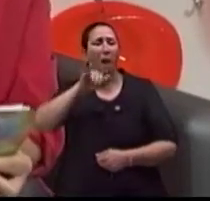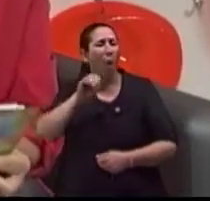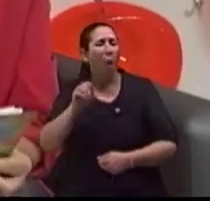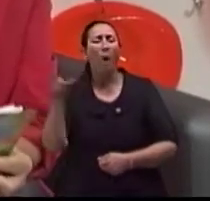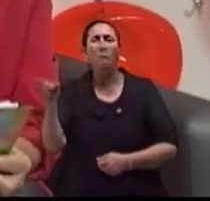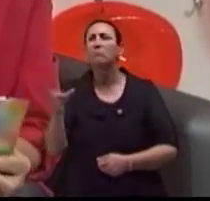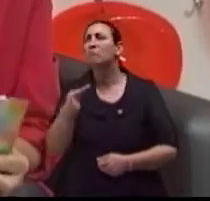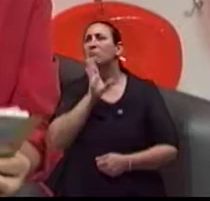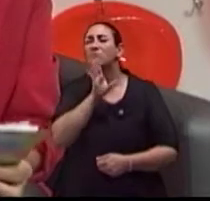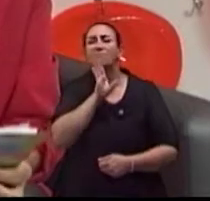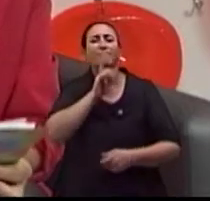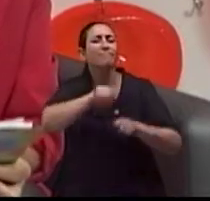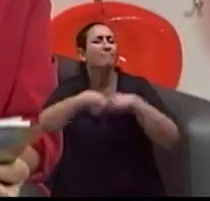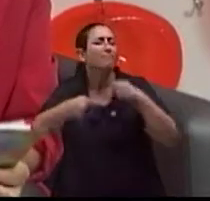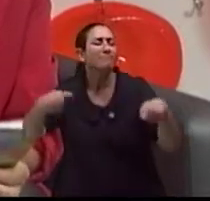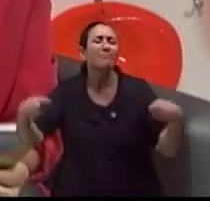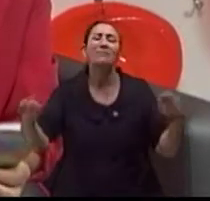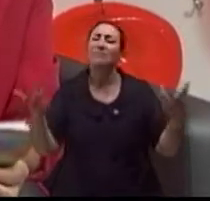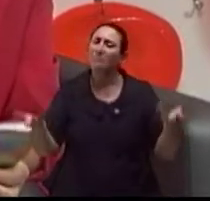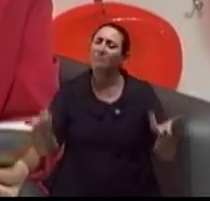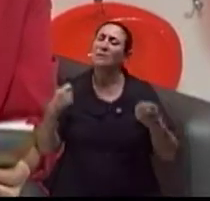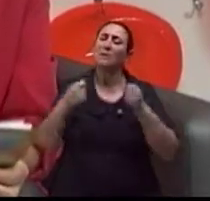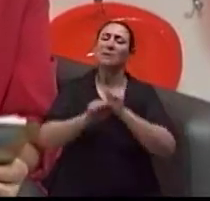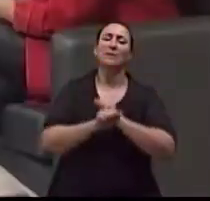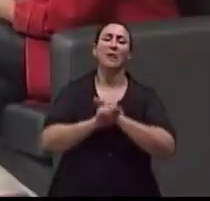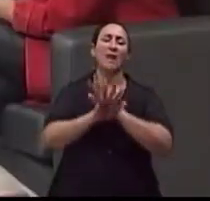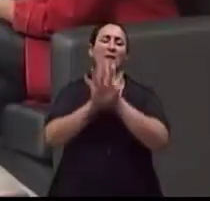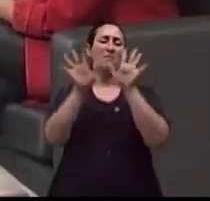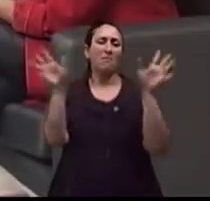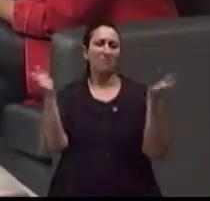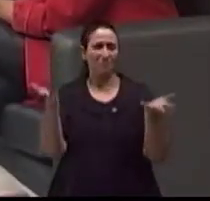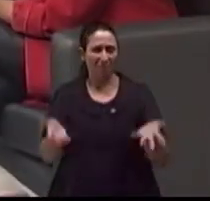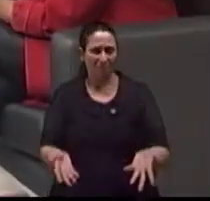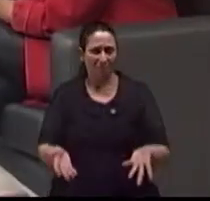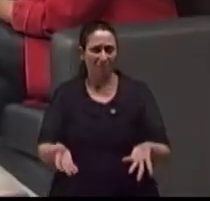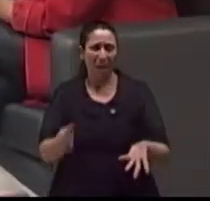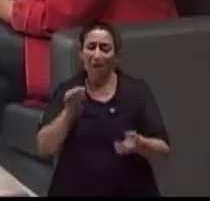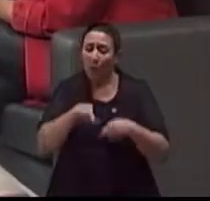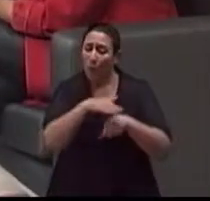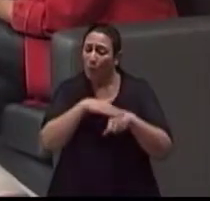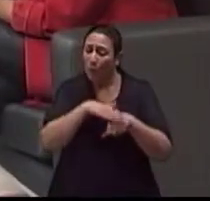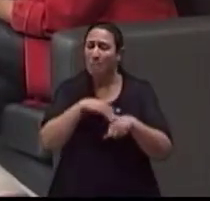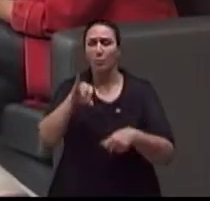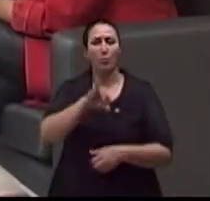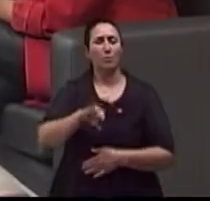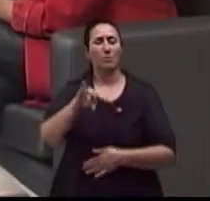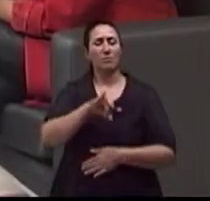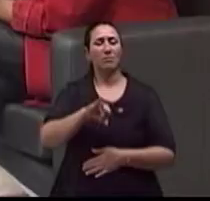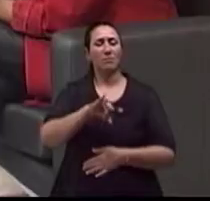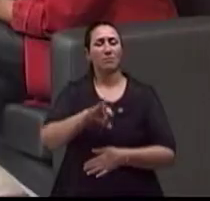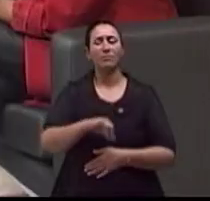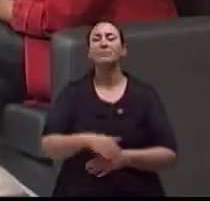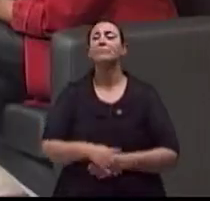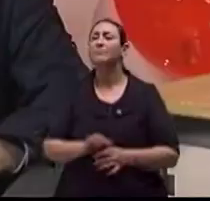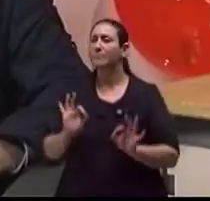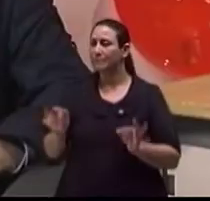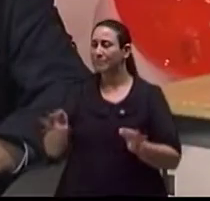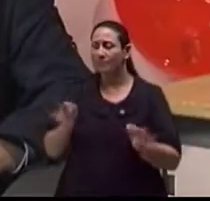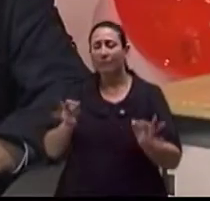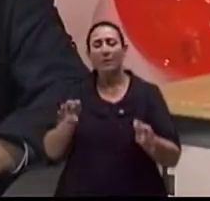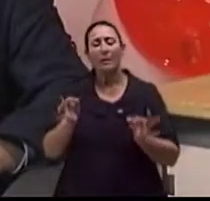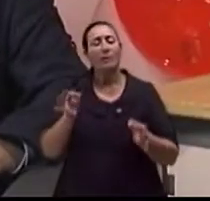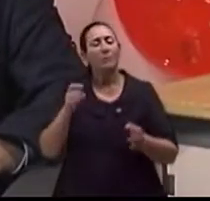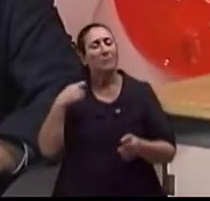Schmidt para que vocês possam ter mais esclarecimento essa conversa é o primeiro passo não é verdade ou é basta uma